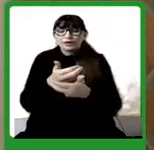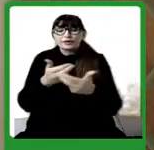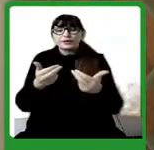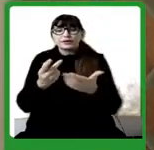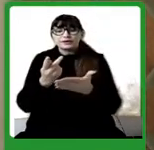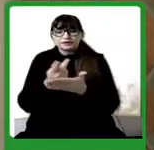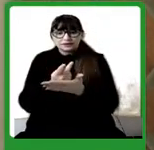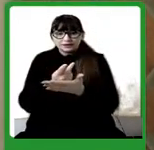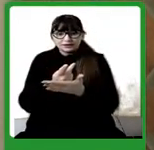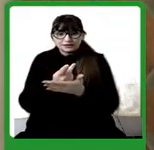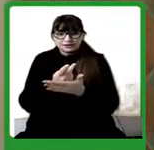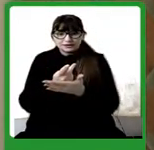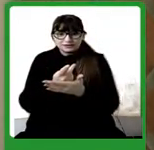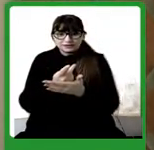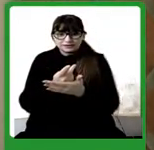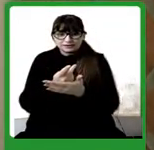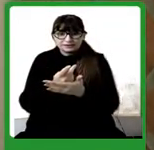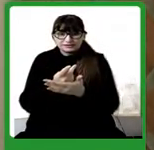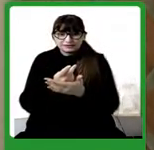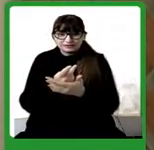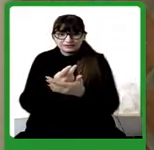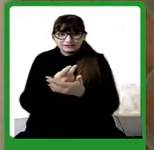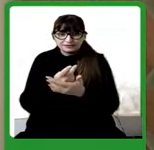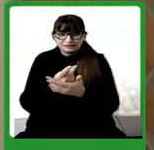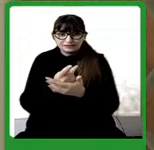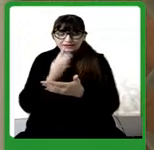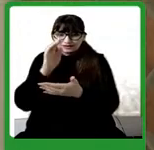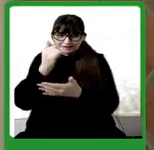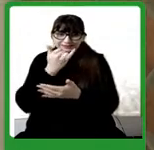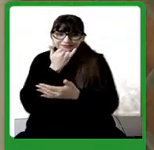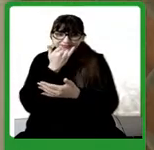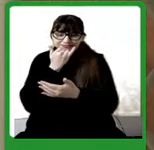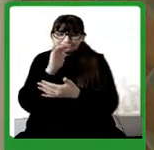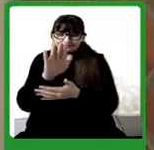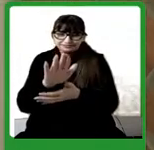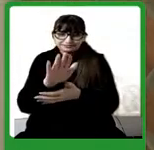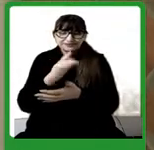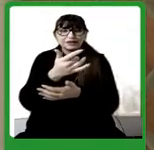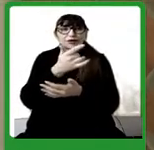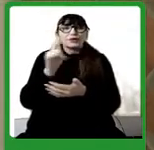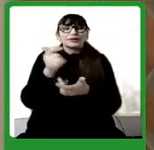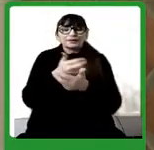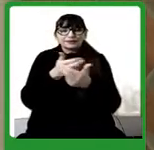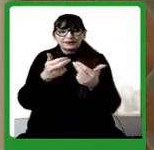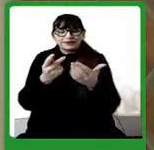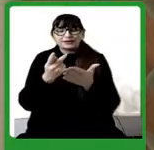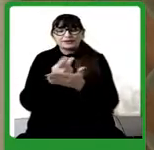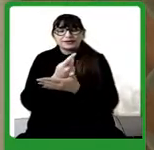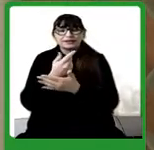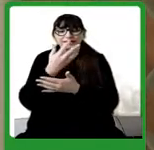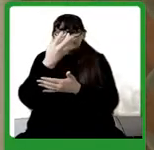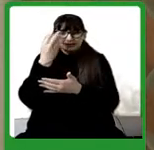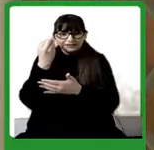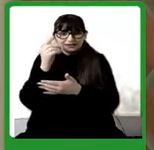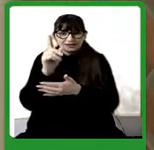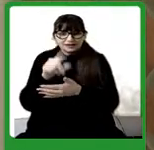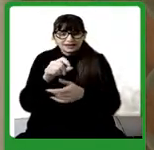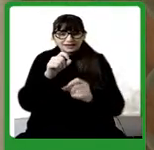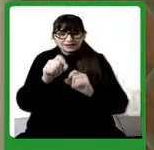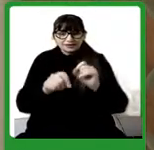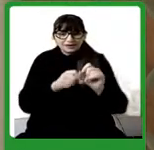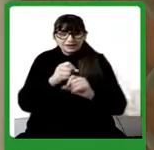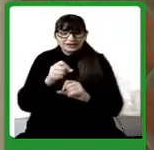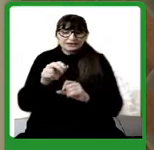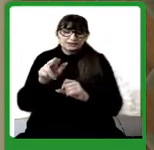pra cá? Ah, tá, desculpa, Jorge. Oh, outra coisa que acontece muito, que agora eu esqueci o que eu falei. Ah, é que nunca querem